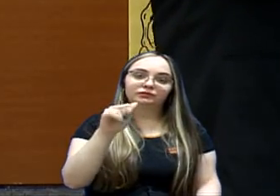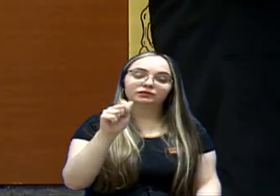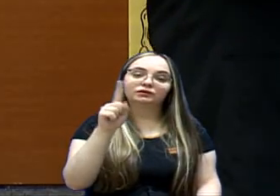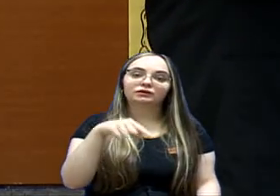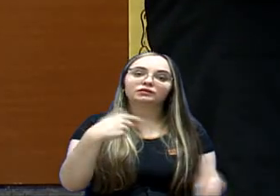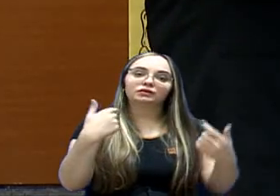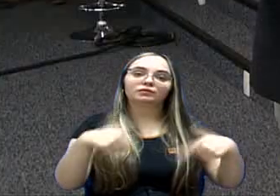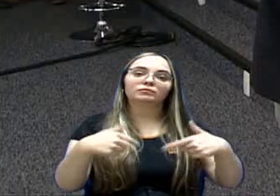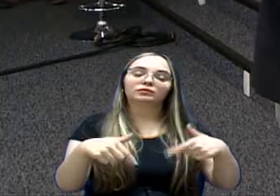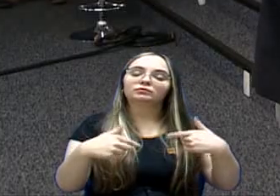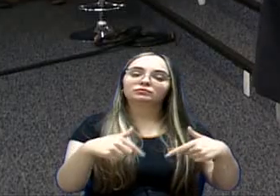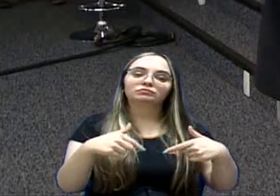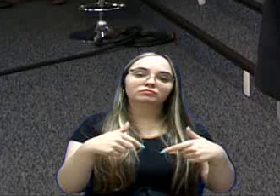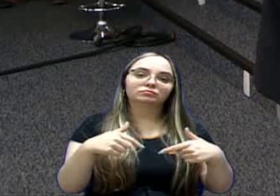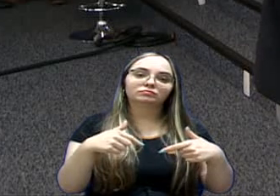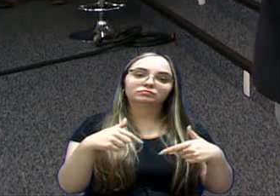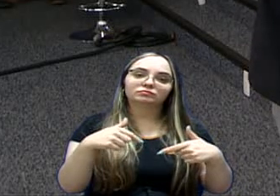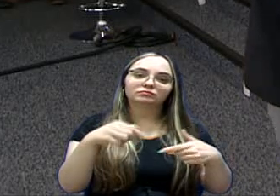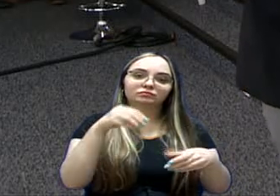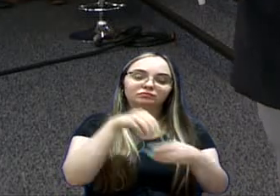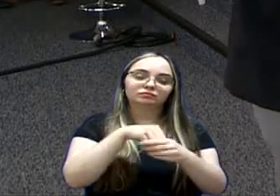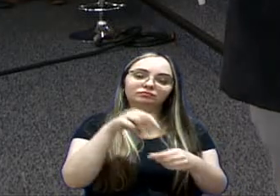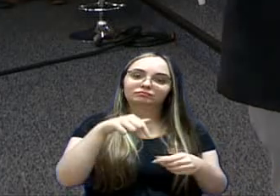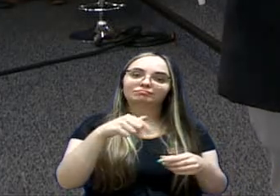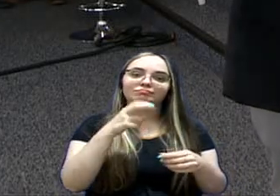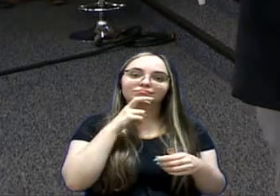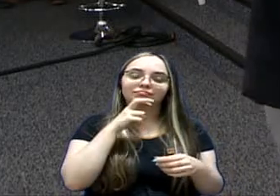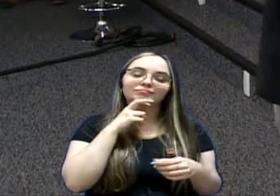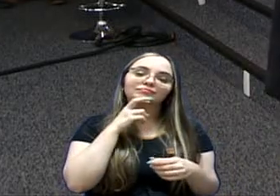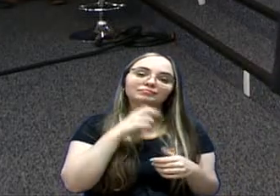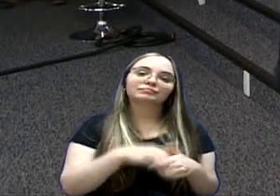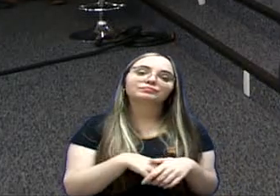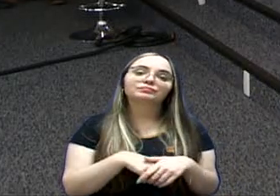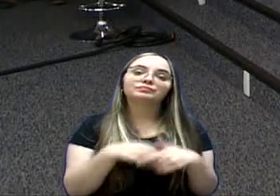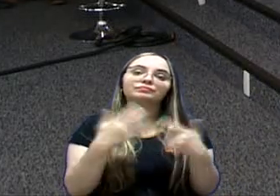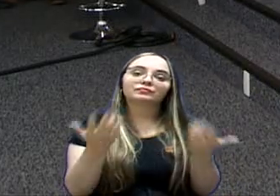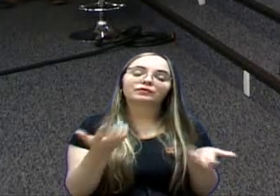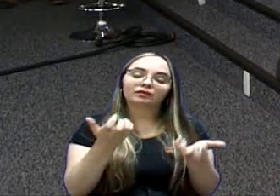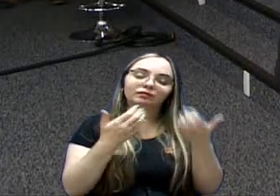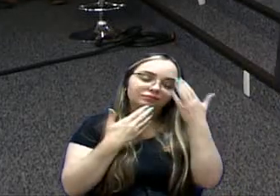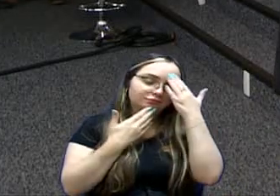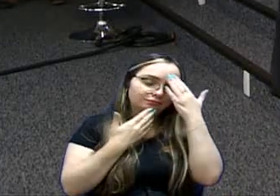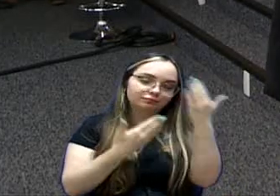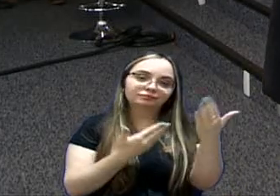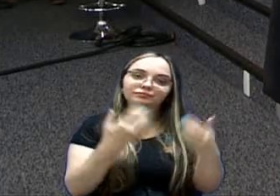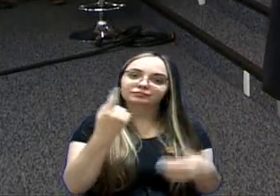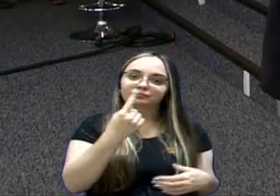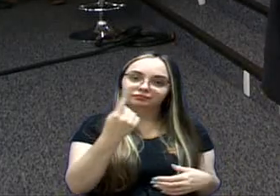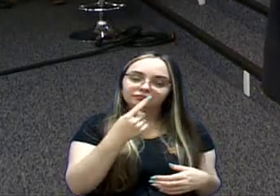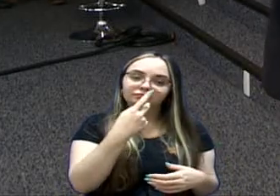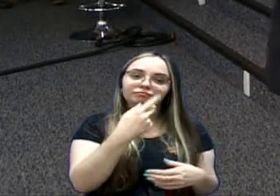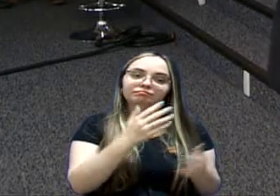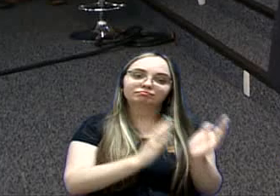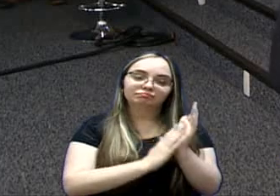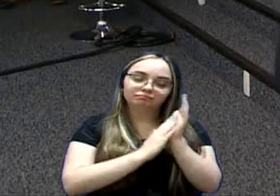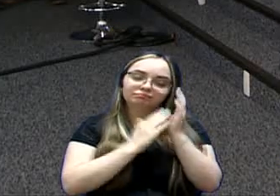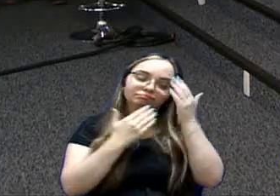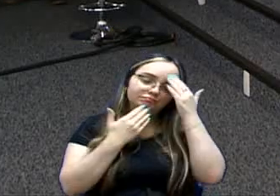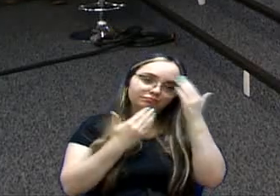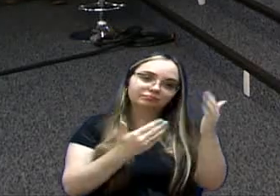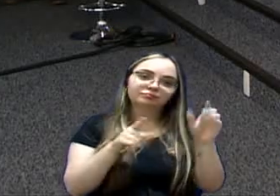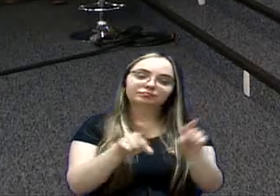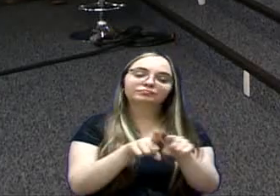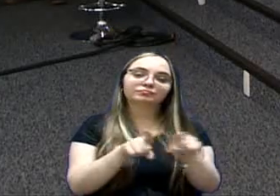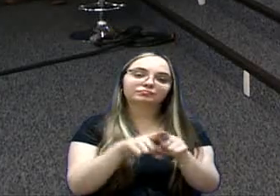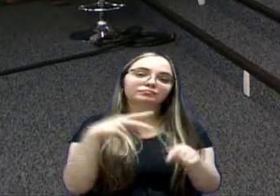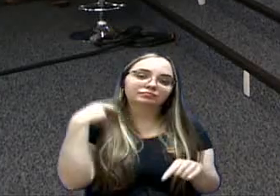promatividade dentro dessa cidade. Então, quero agradecer primeiramente a essa homenagem e também ao